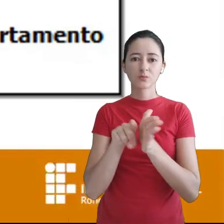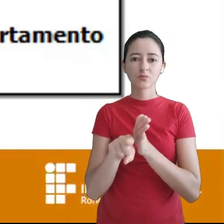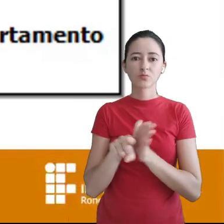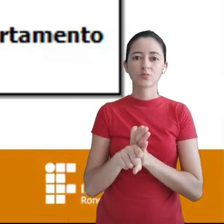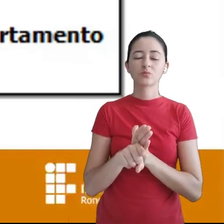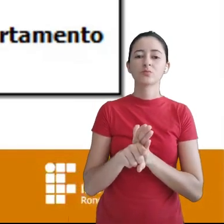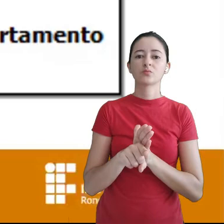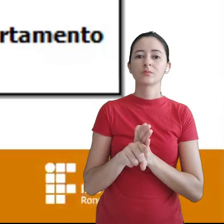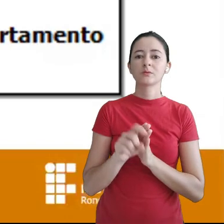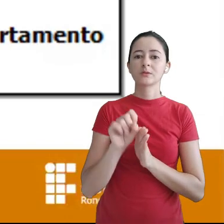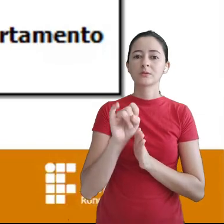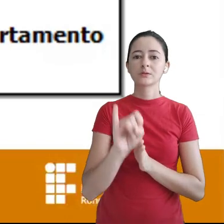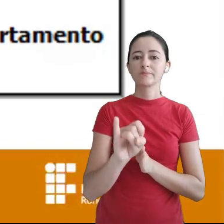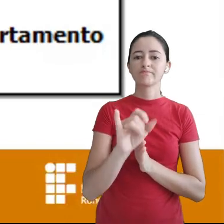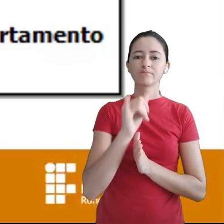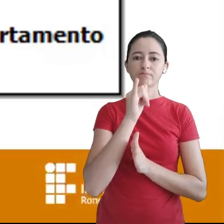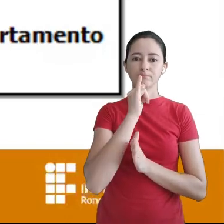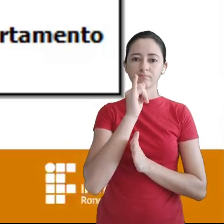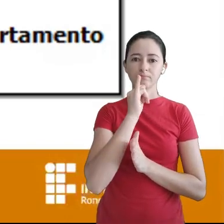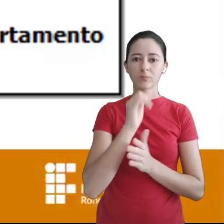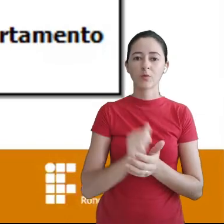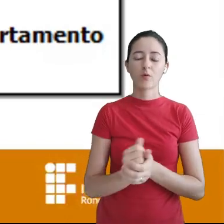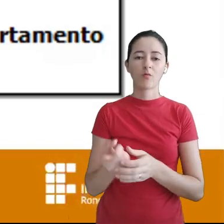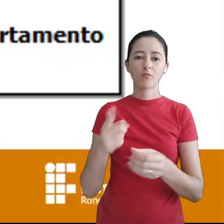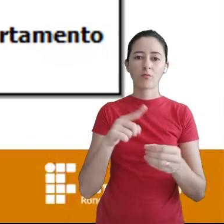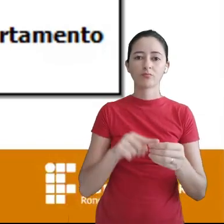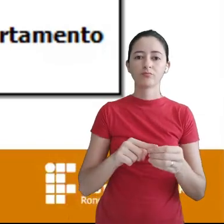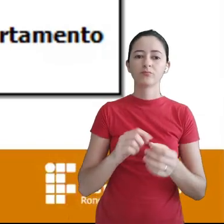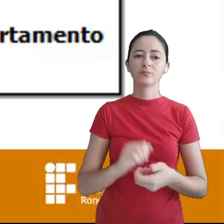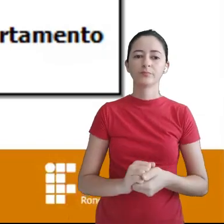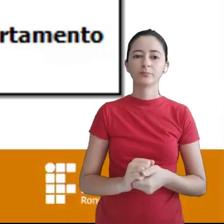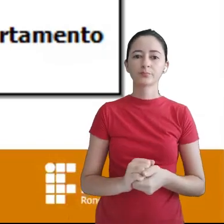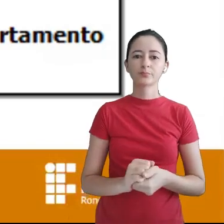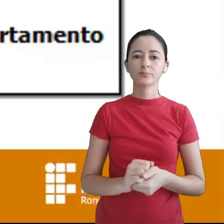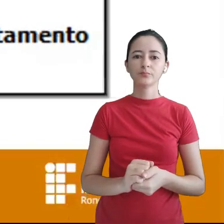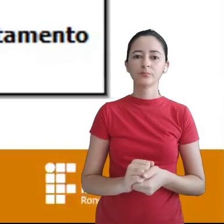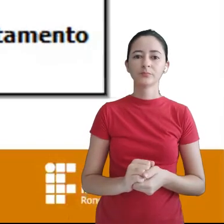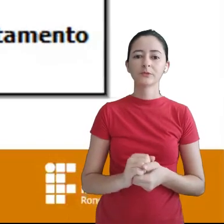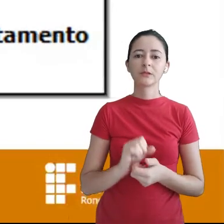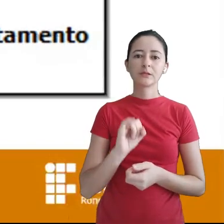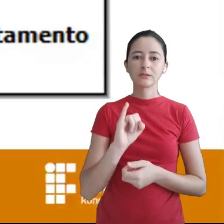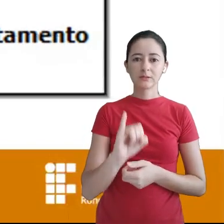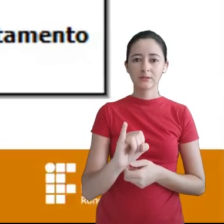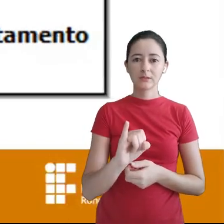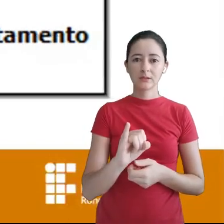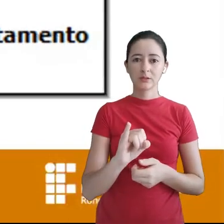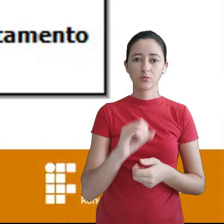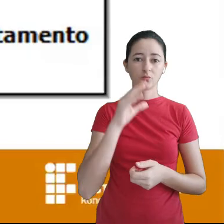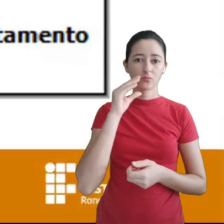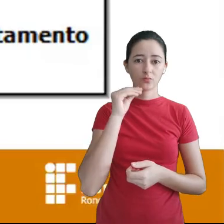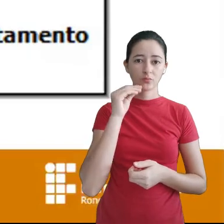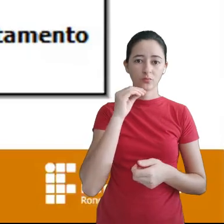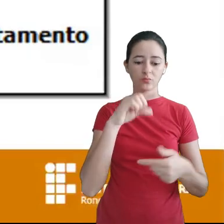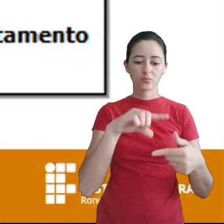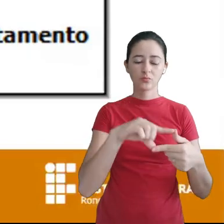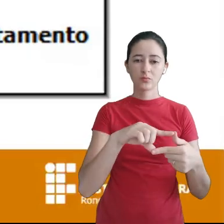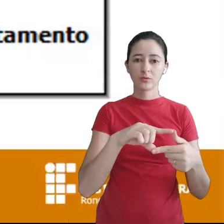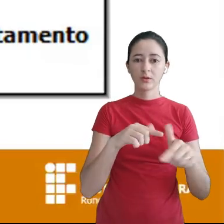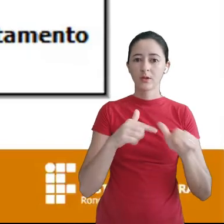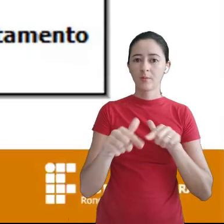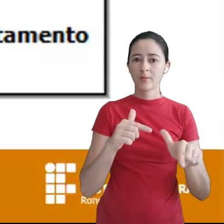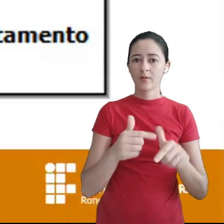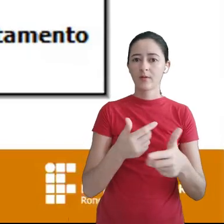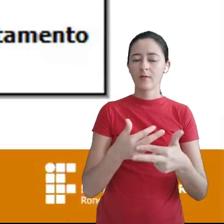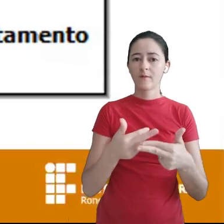vocês devem fazer. Pô, se aqui fosse... Vamos voltar aqui nessa aqui, ó. Se um